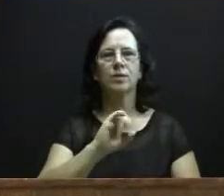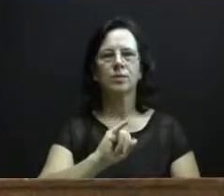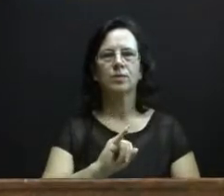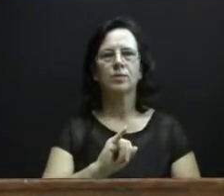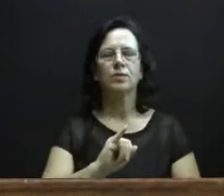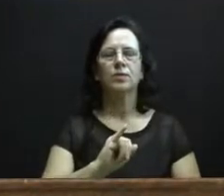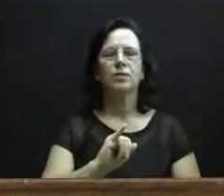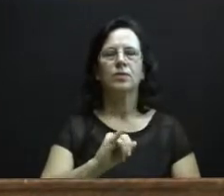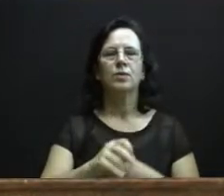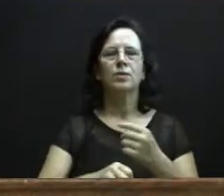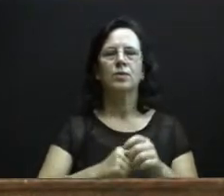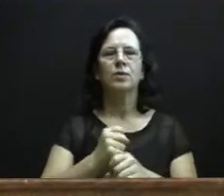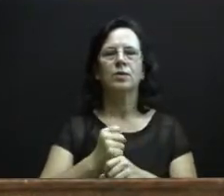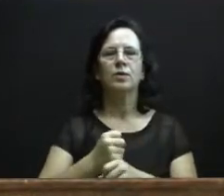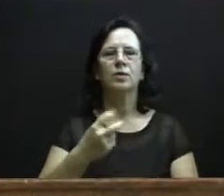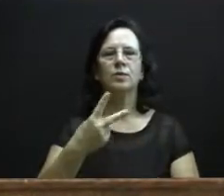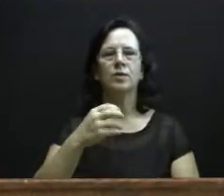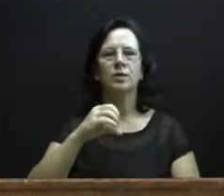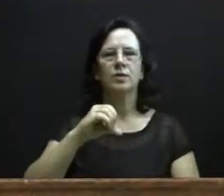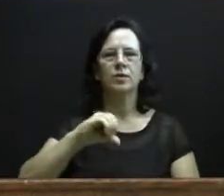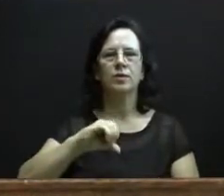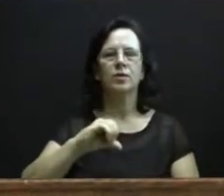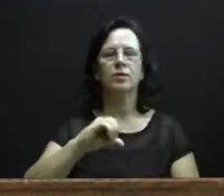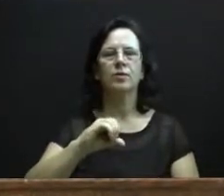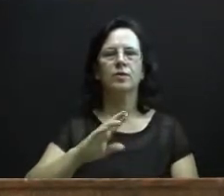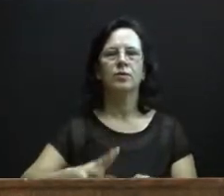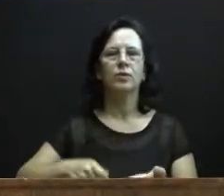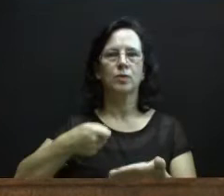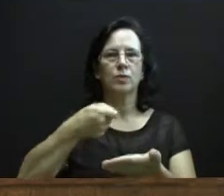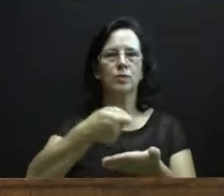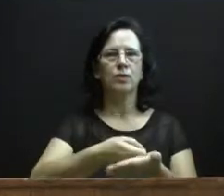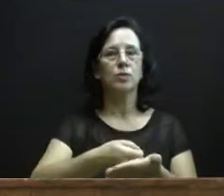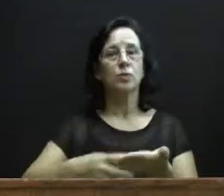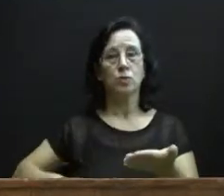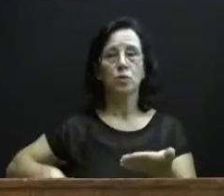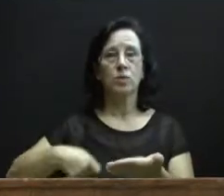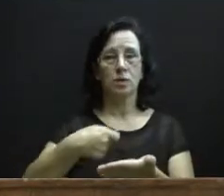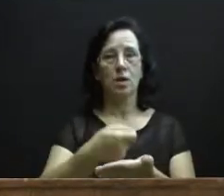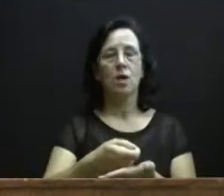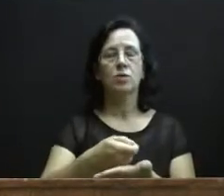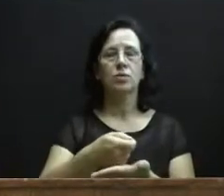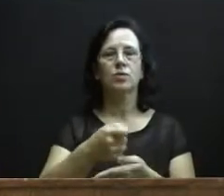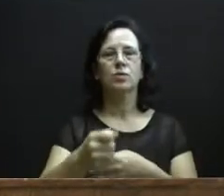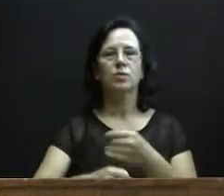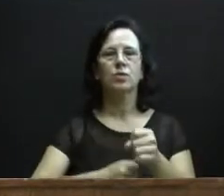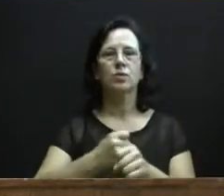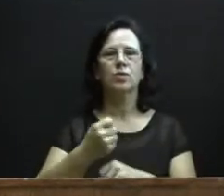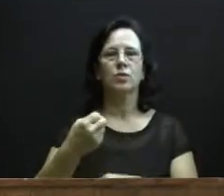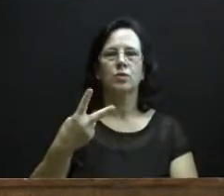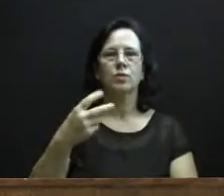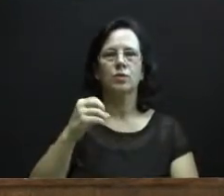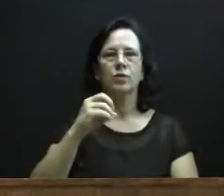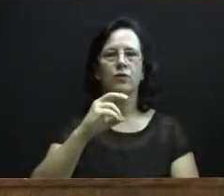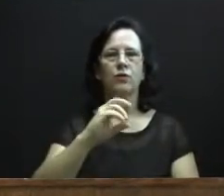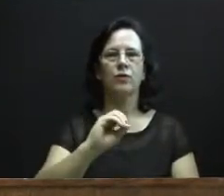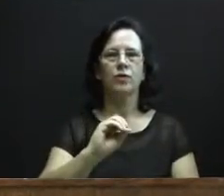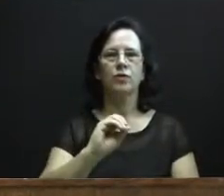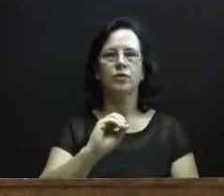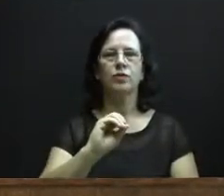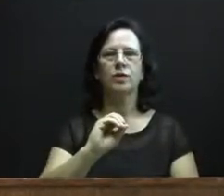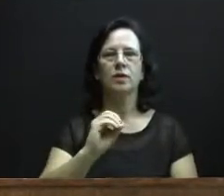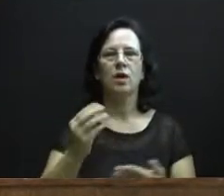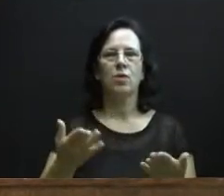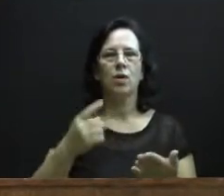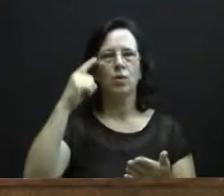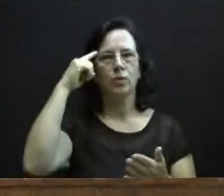2019 que estima a receita e fixa a despesa do município de cubatão para o exercício de 2000 e 2010 passando a